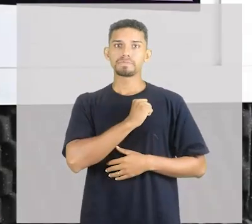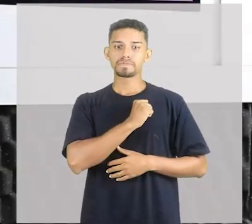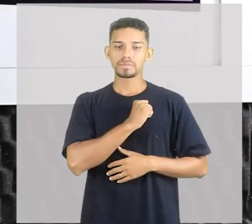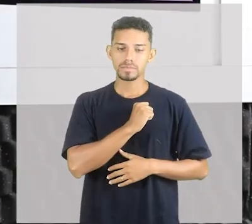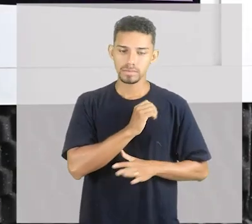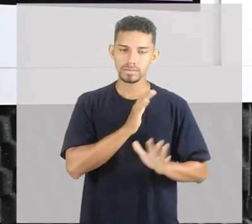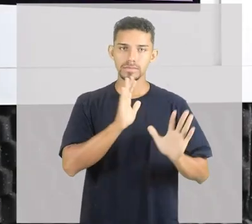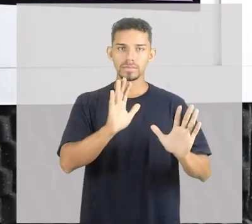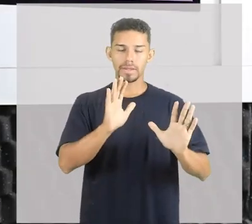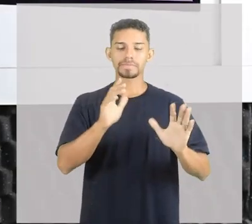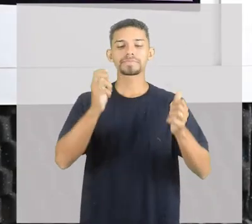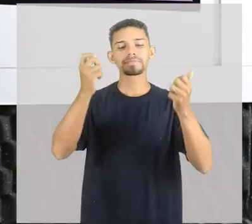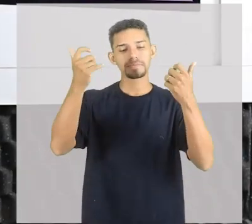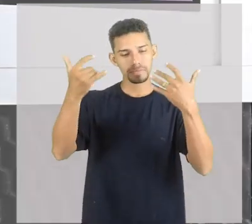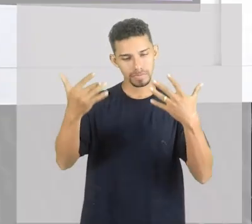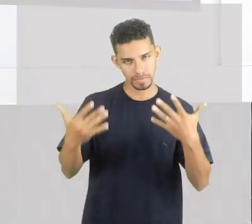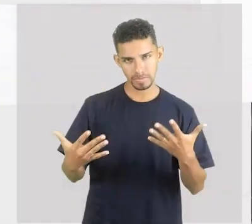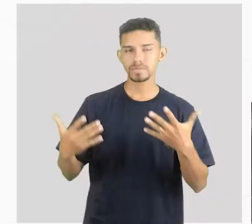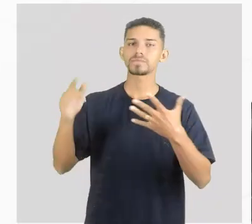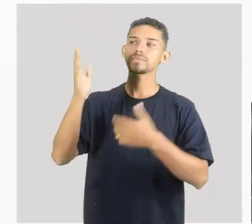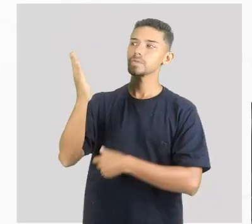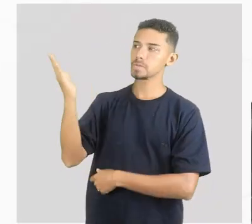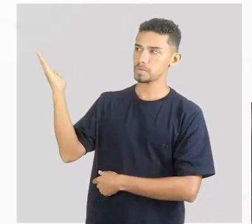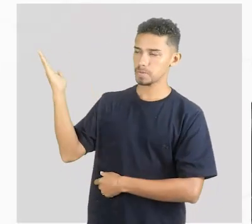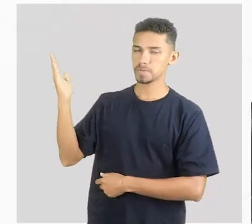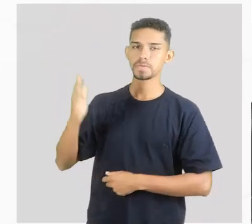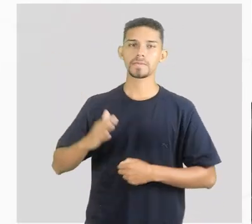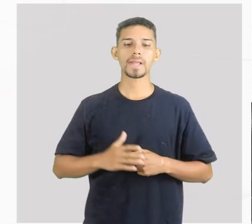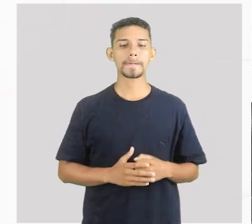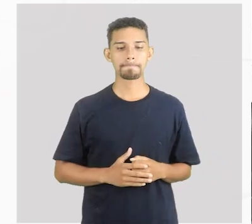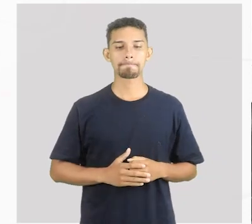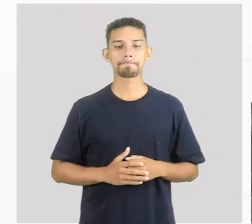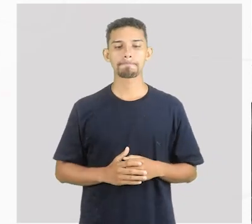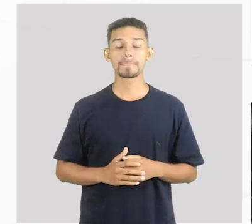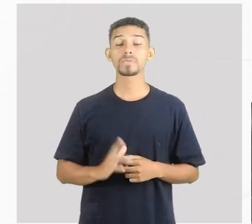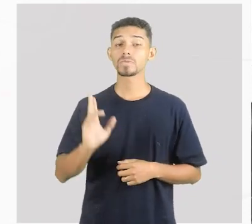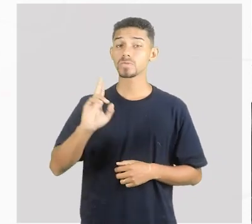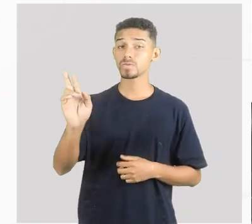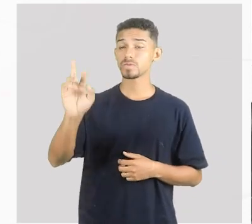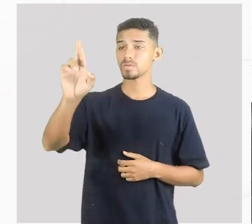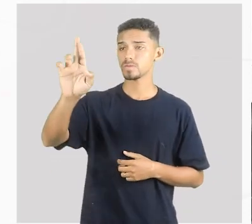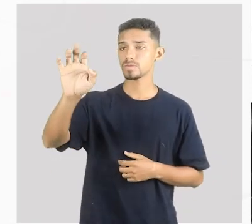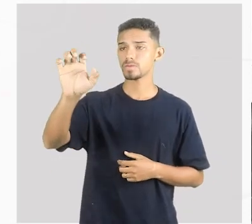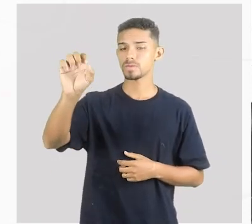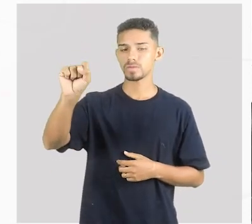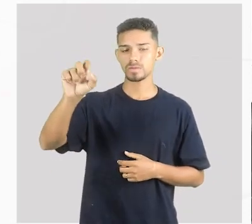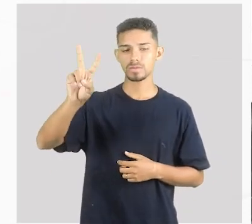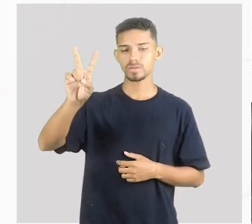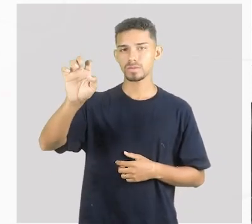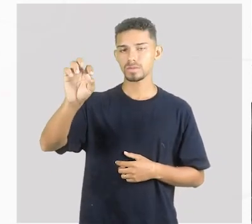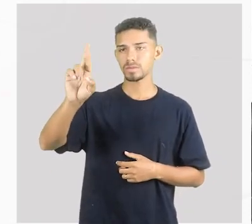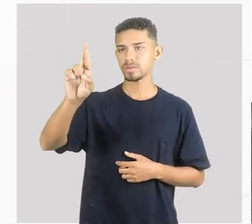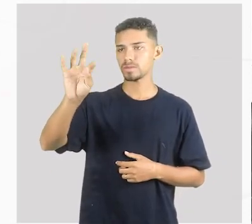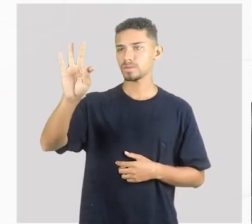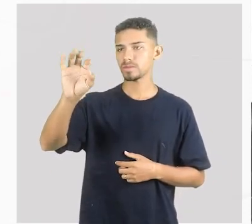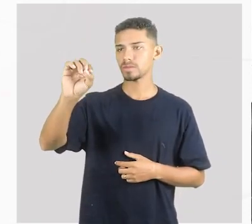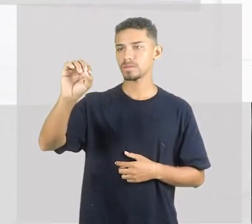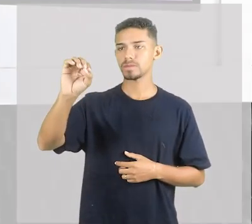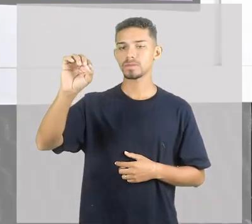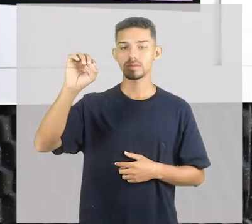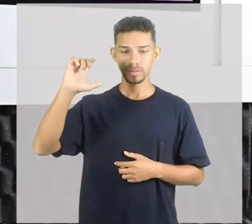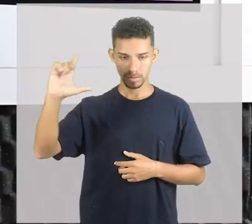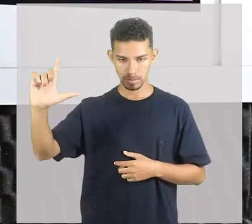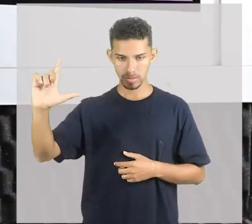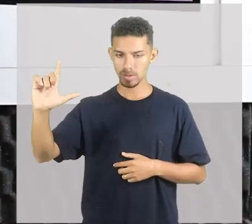está representada abaixo. Mais uma vez, o resveratrol pertence à classe funcional. Não é